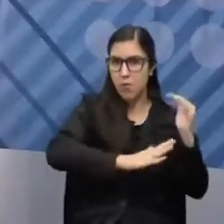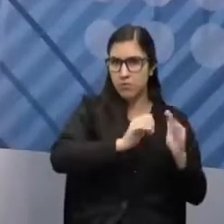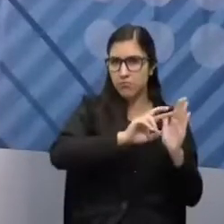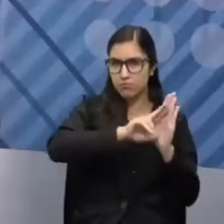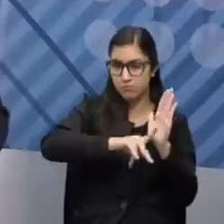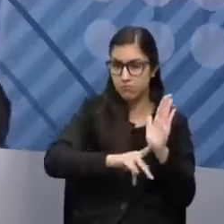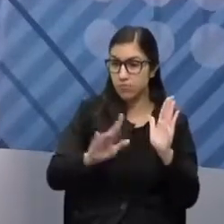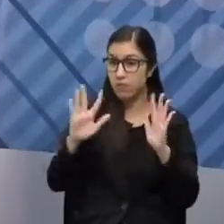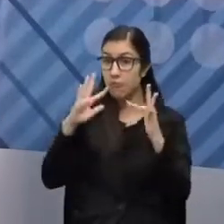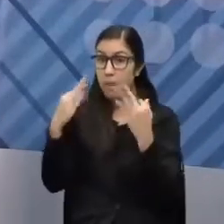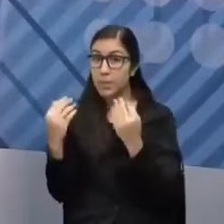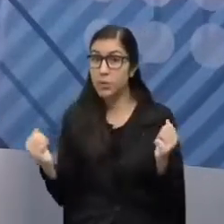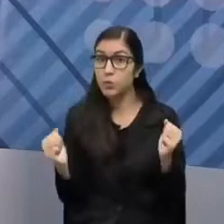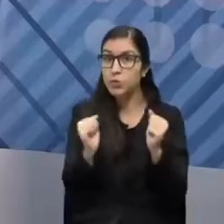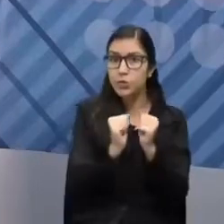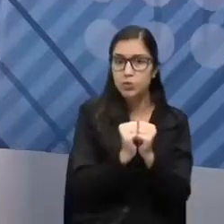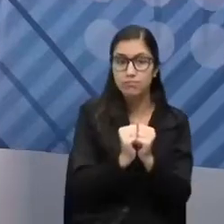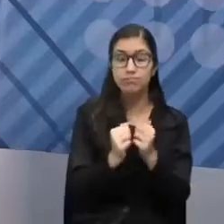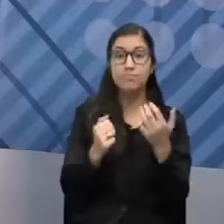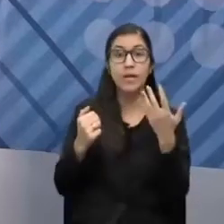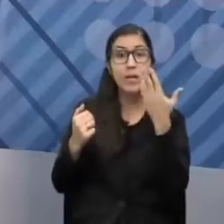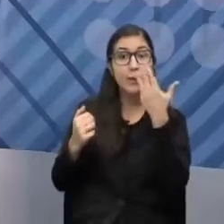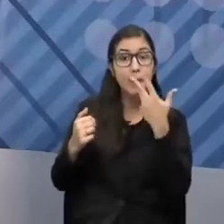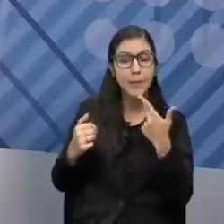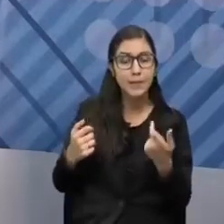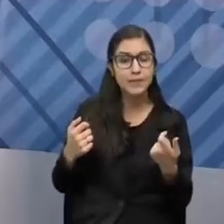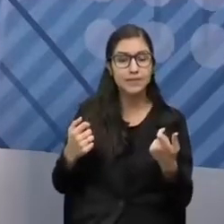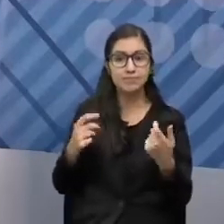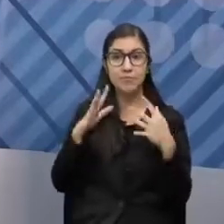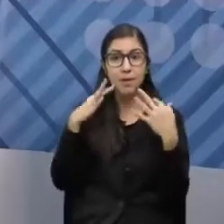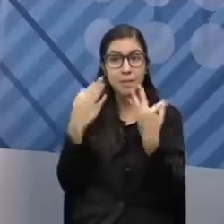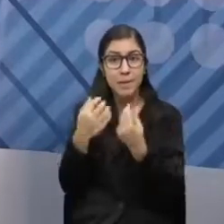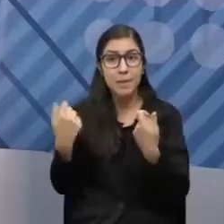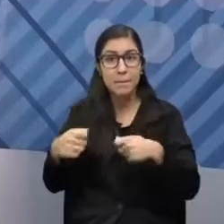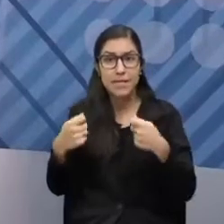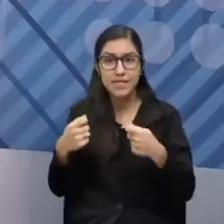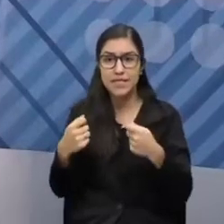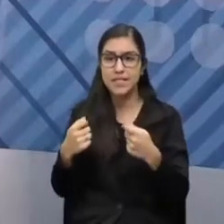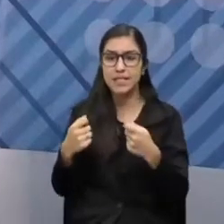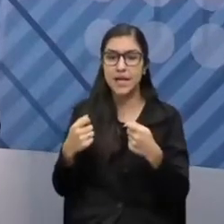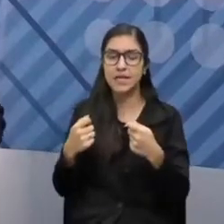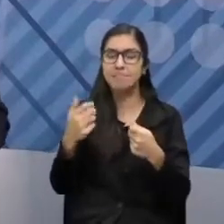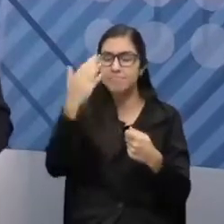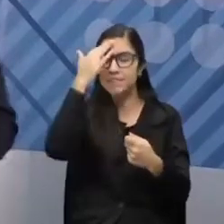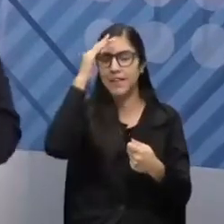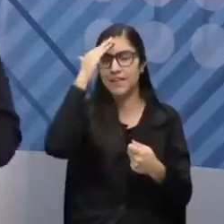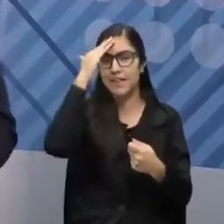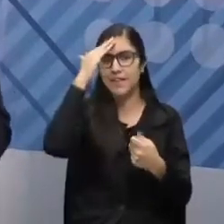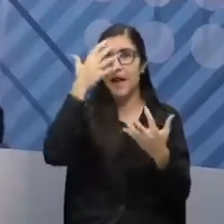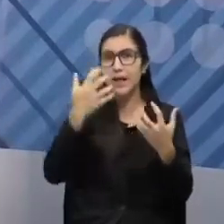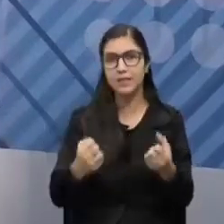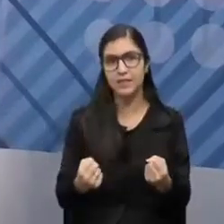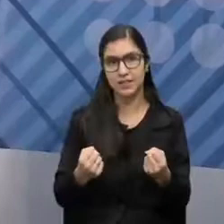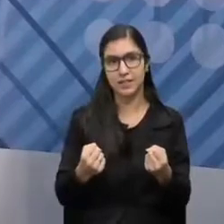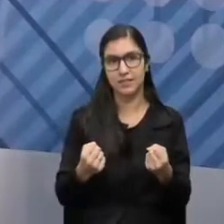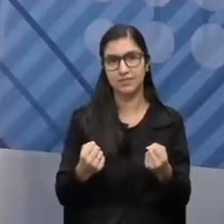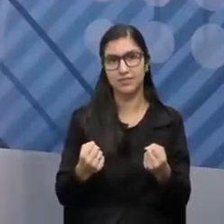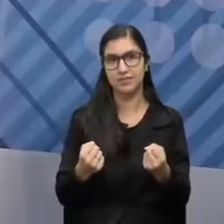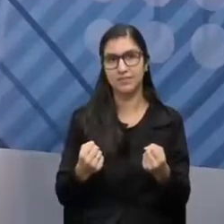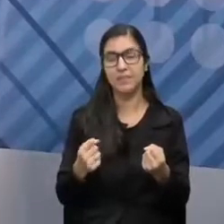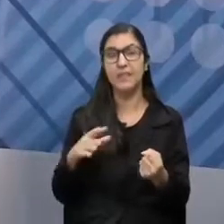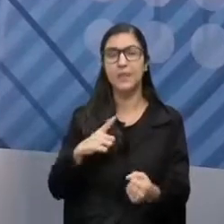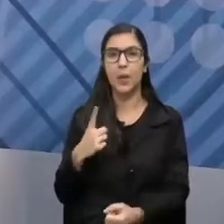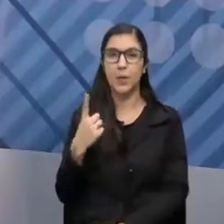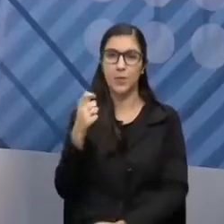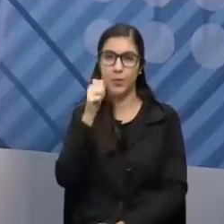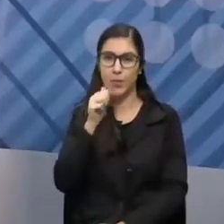vou falar isso, a criança precisa, a família precisa comprar a ideia, certo? Eu nunca vou me esquecer uma